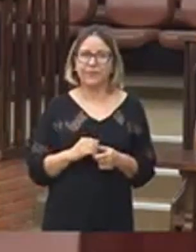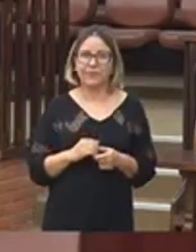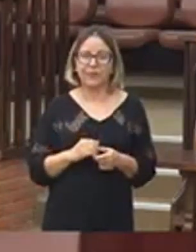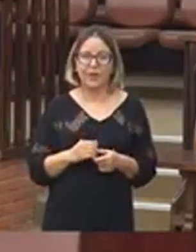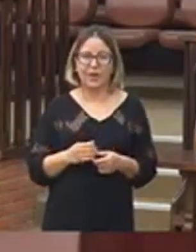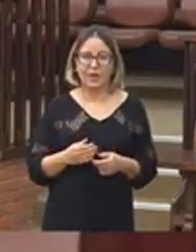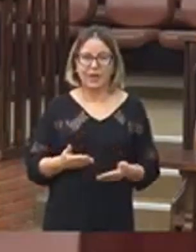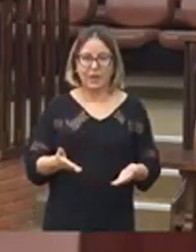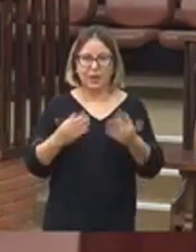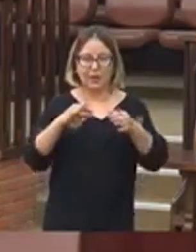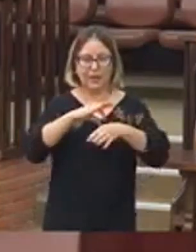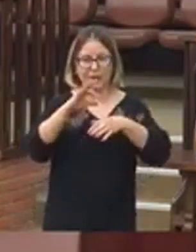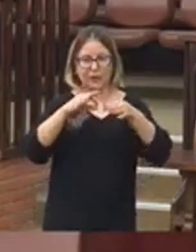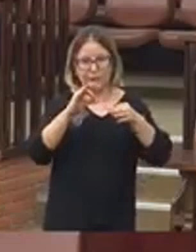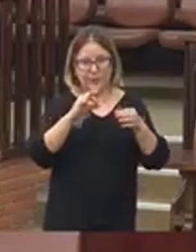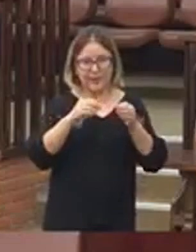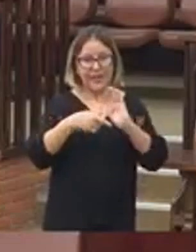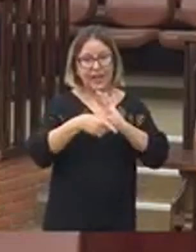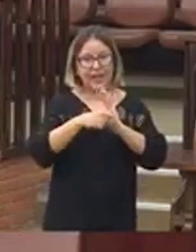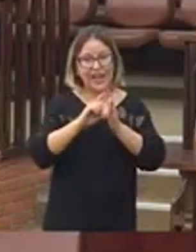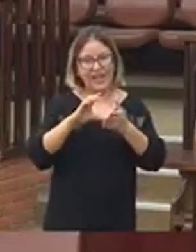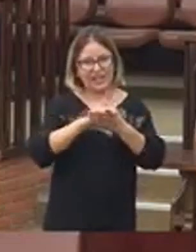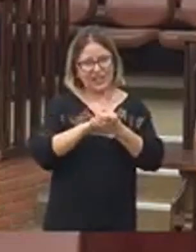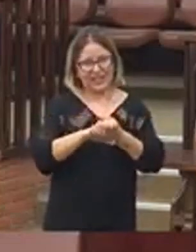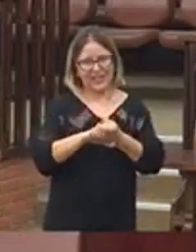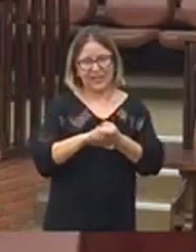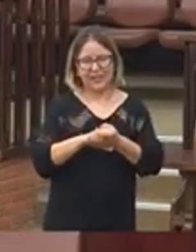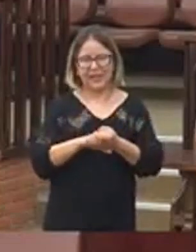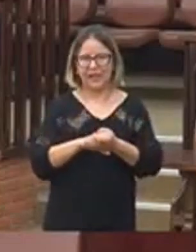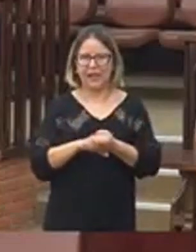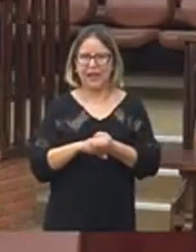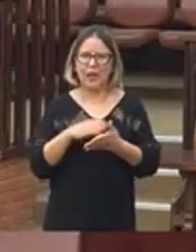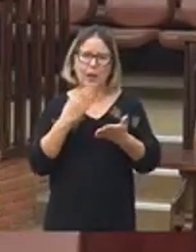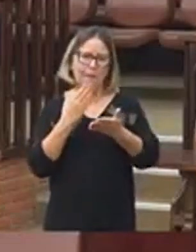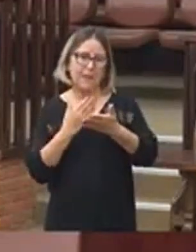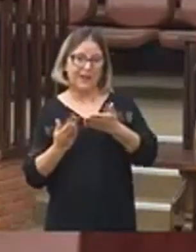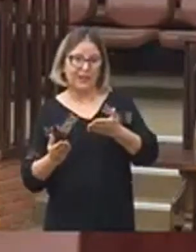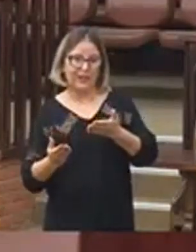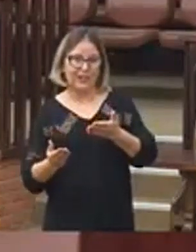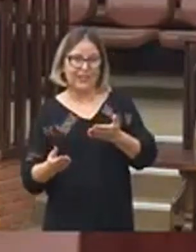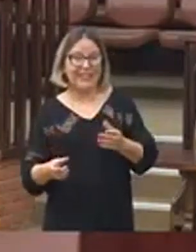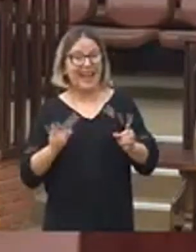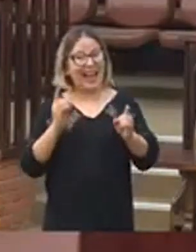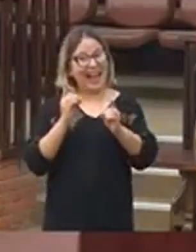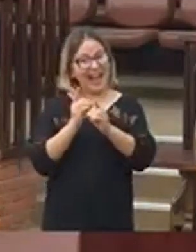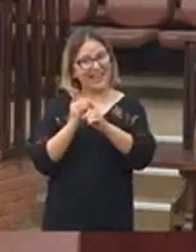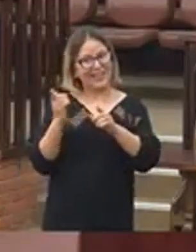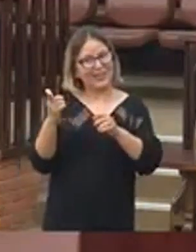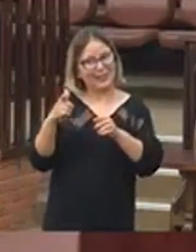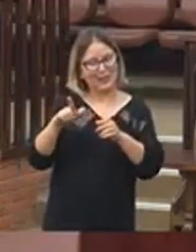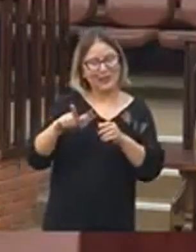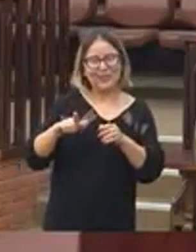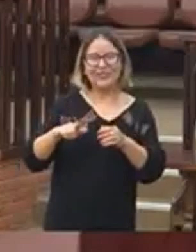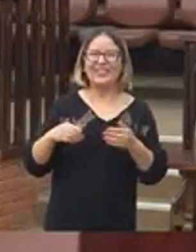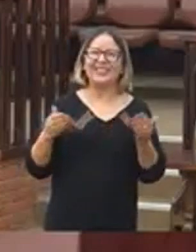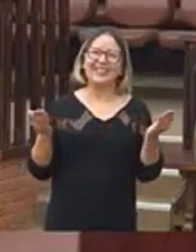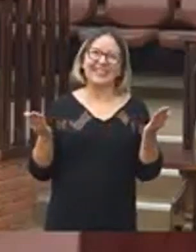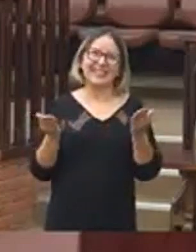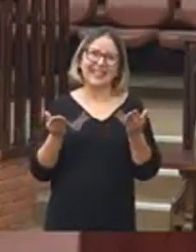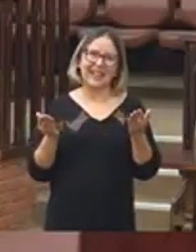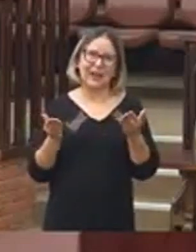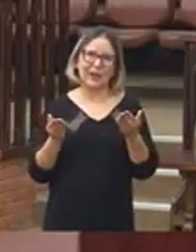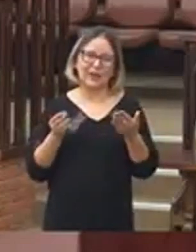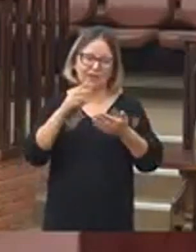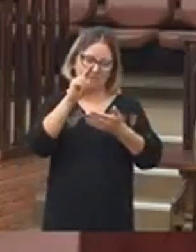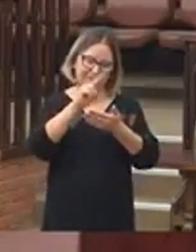ganhei esse livro antes de casar, o perdi e agora o achei. E agora eu tenho me